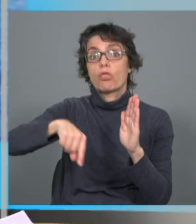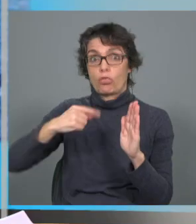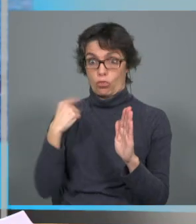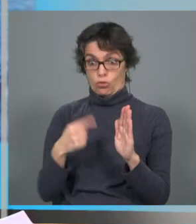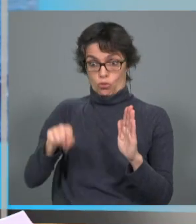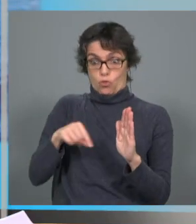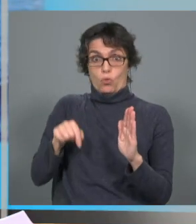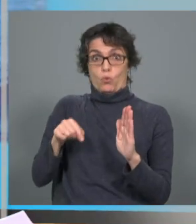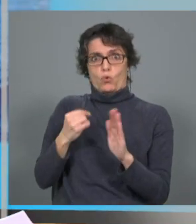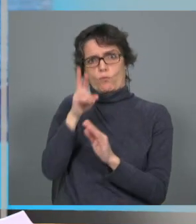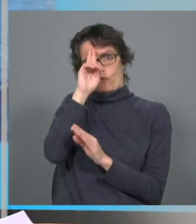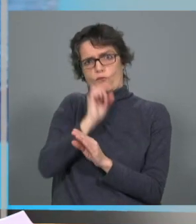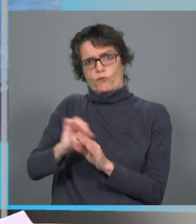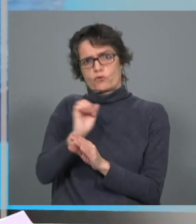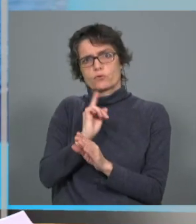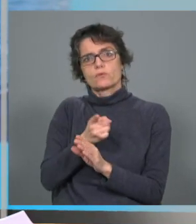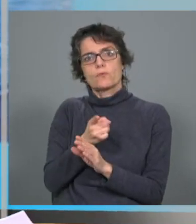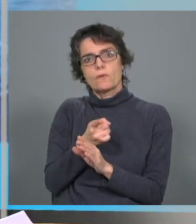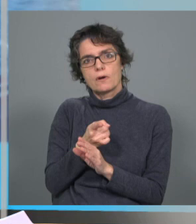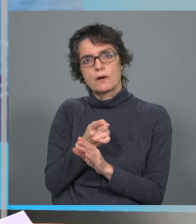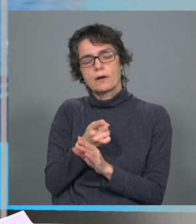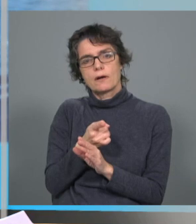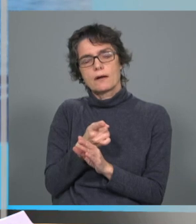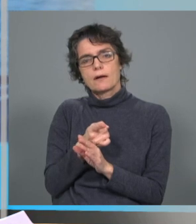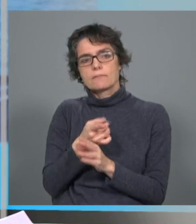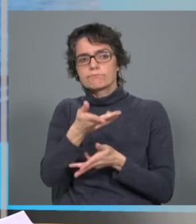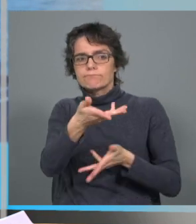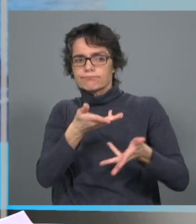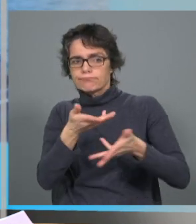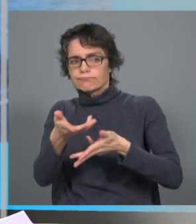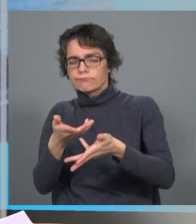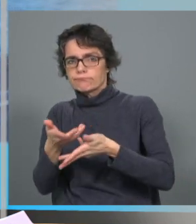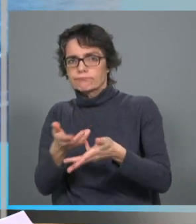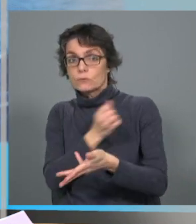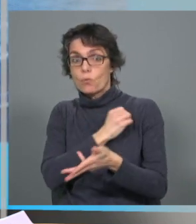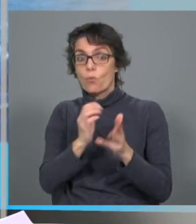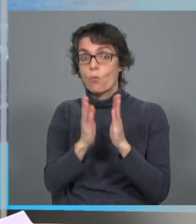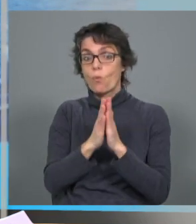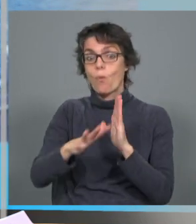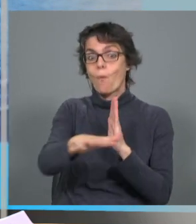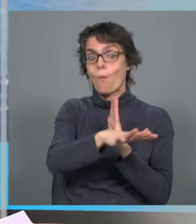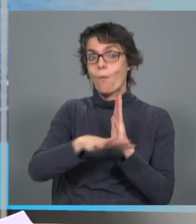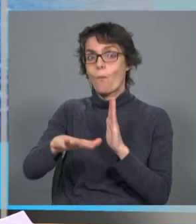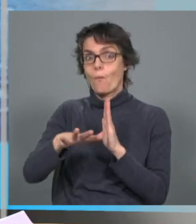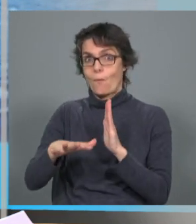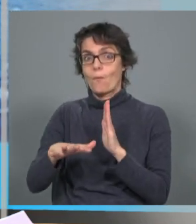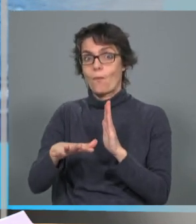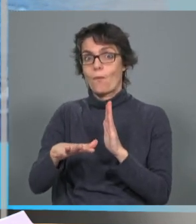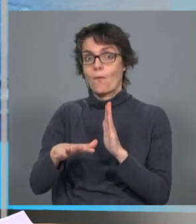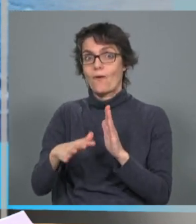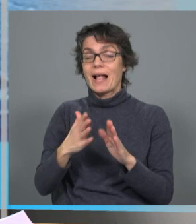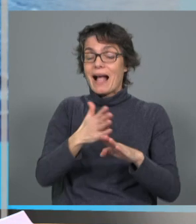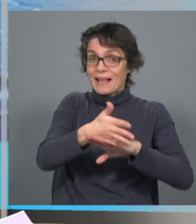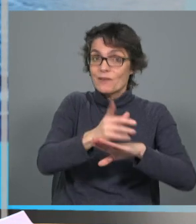desde o princípio do nosso mandato, é estabelecer essa relação com as paróquias através daquilo que se chama Cáritas